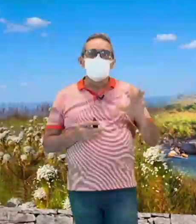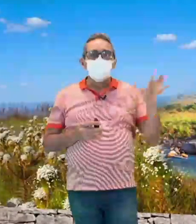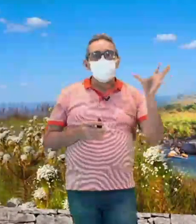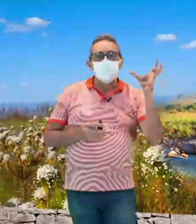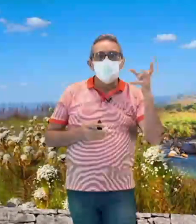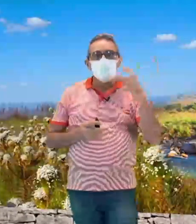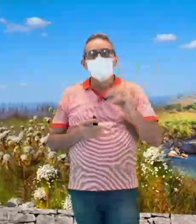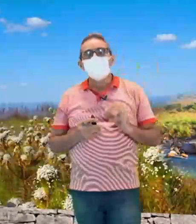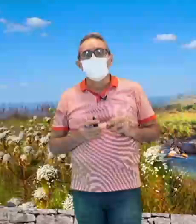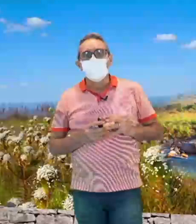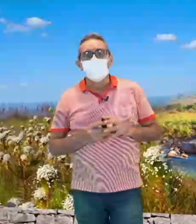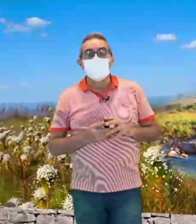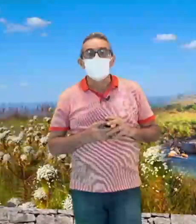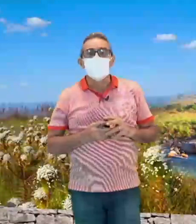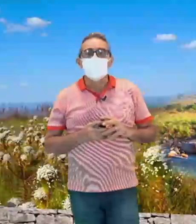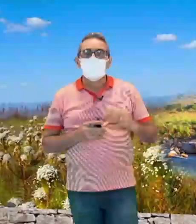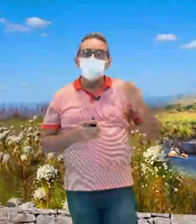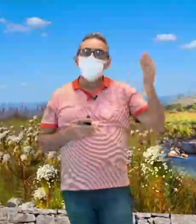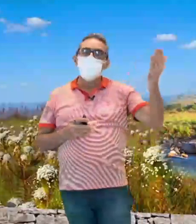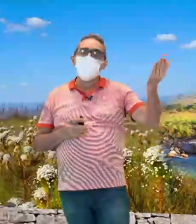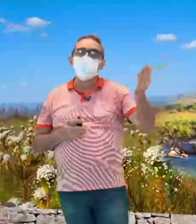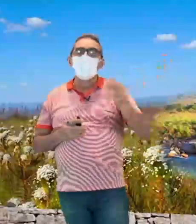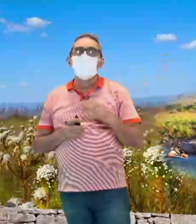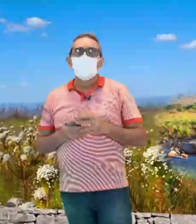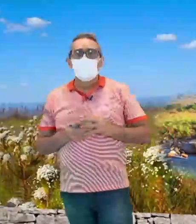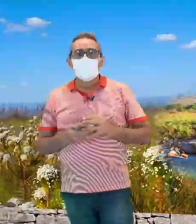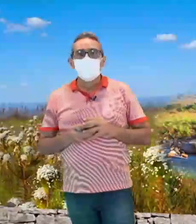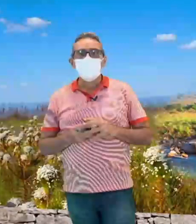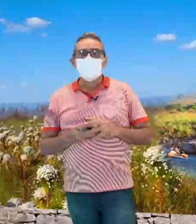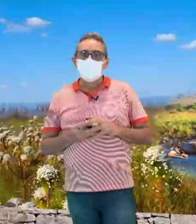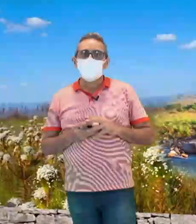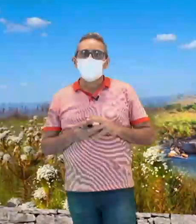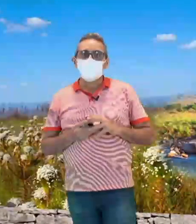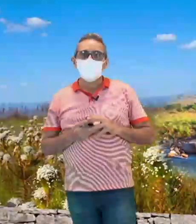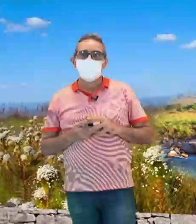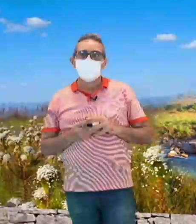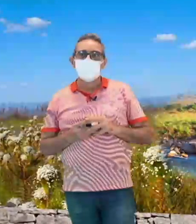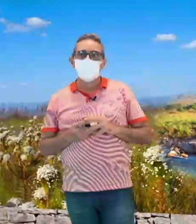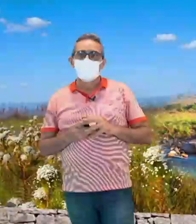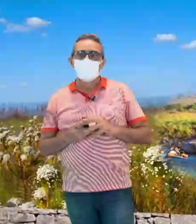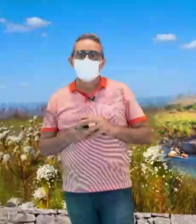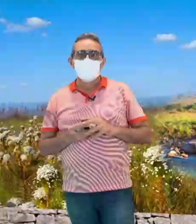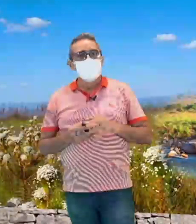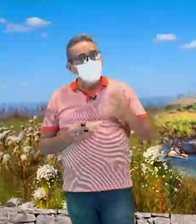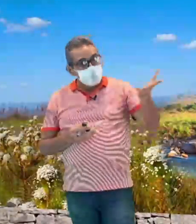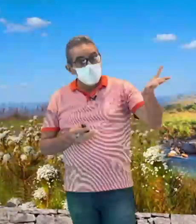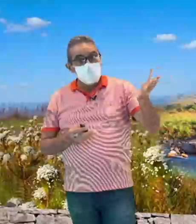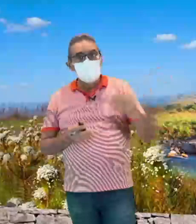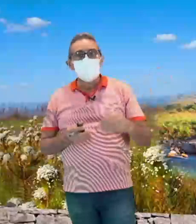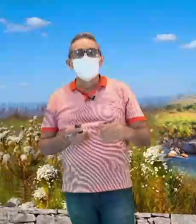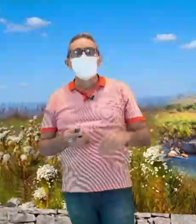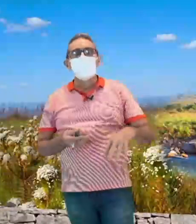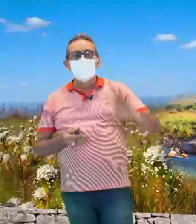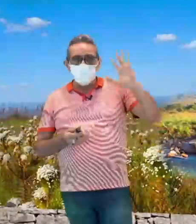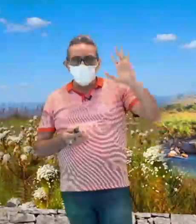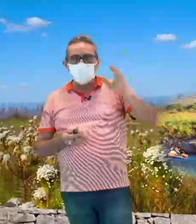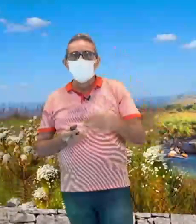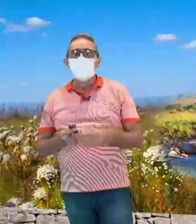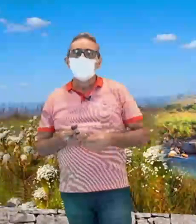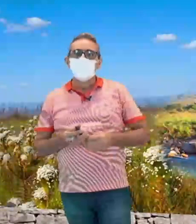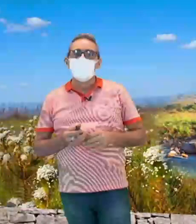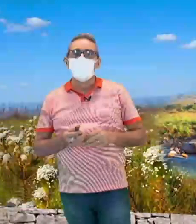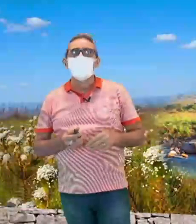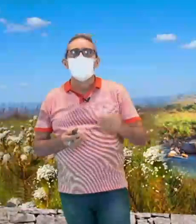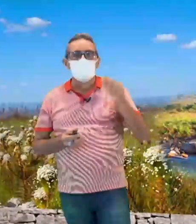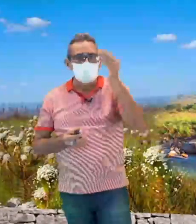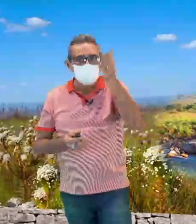tá? Com os parafusinhos dentro do meu corpo. Isso é o quê? O avanço da medicina. Tive o Covid também, o bichinho foi